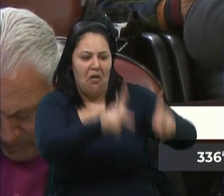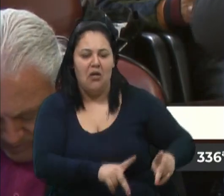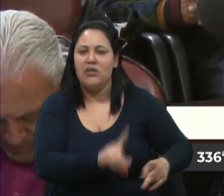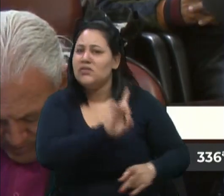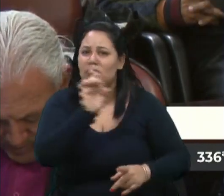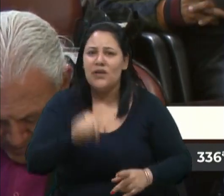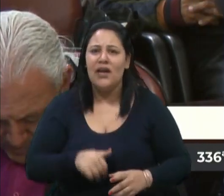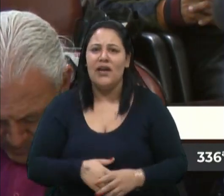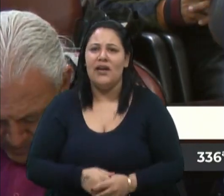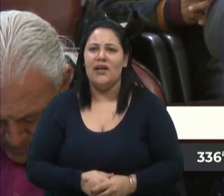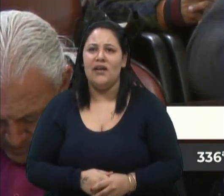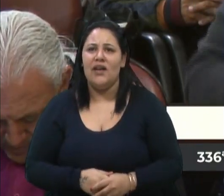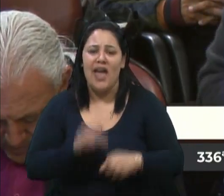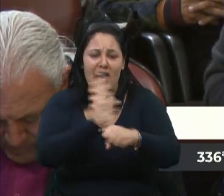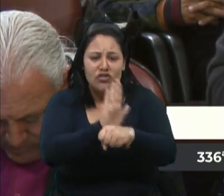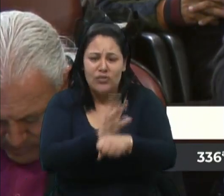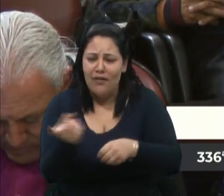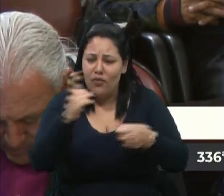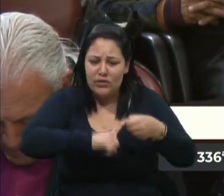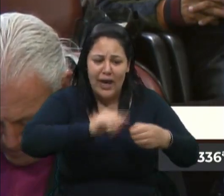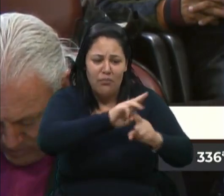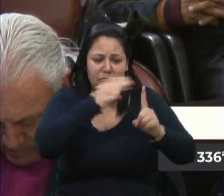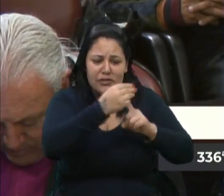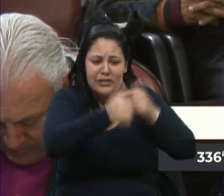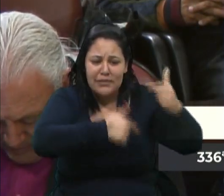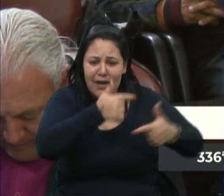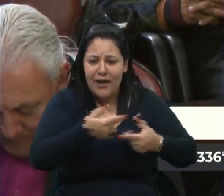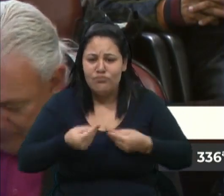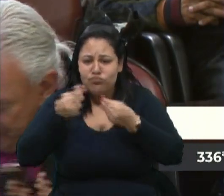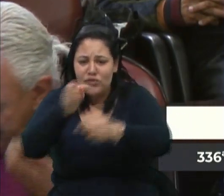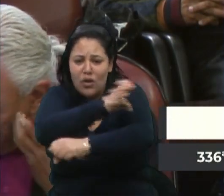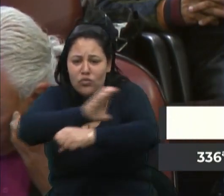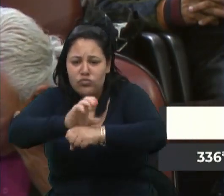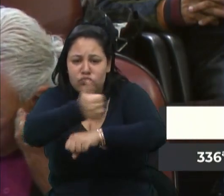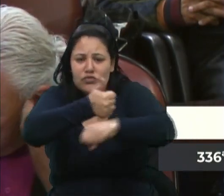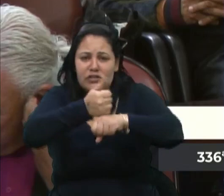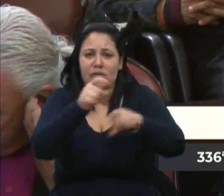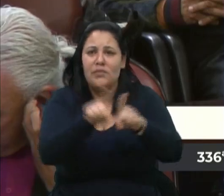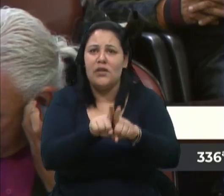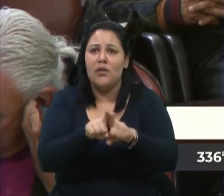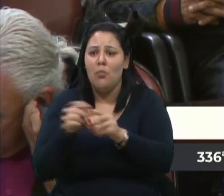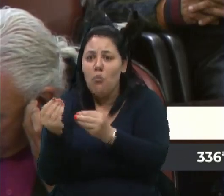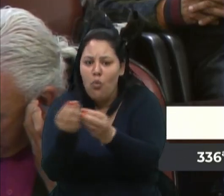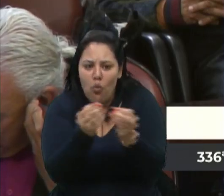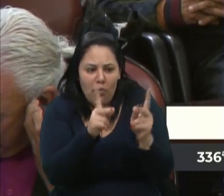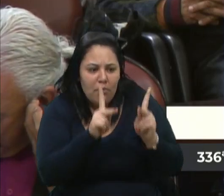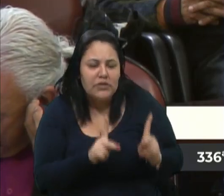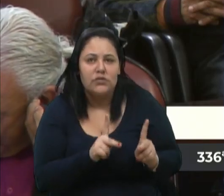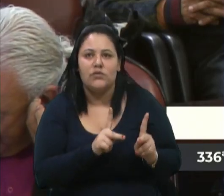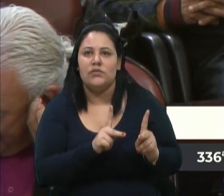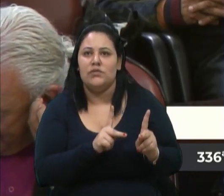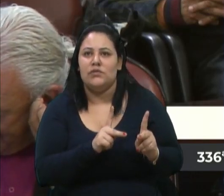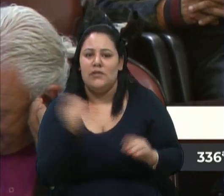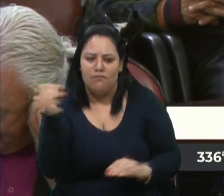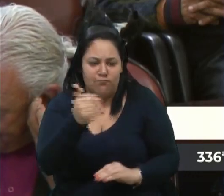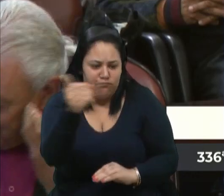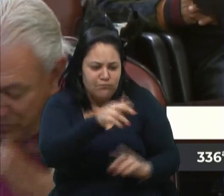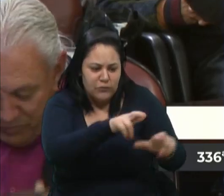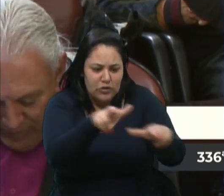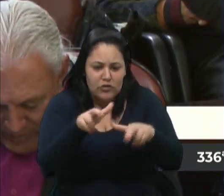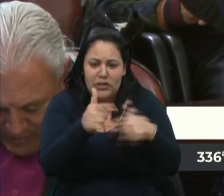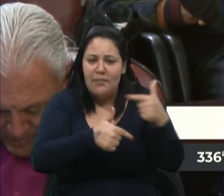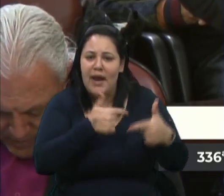trabalho, cursos profissionalizantes. Muitas dessas pessoas vêm trabalhar nas cidades da região, Vacaria, aqui nos